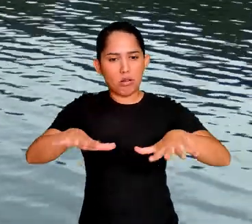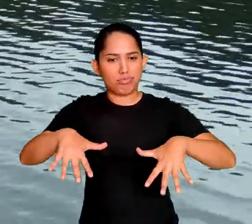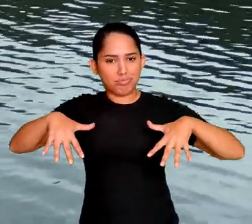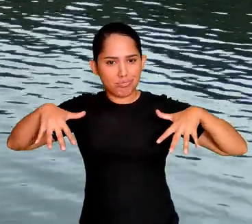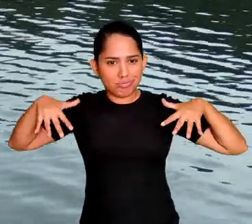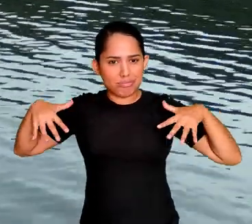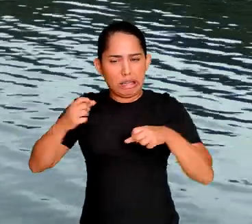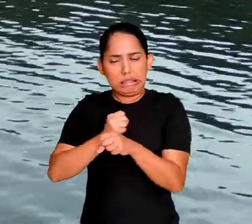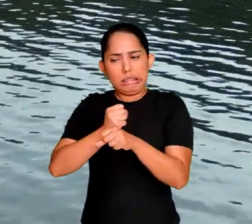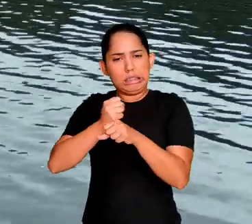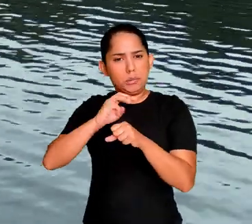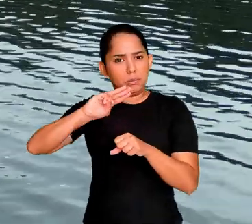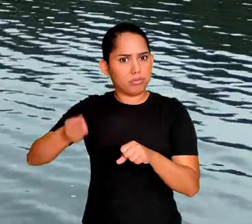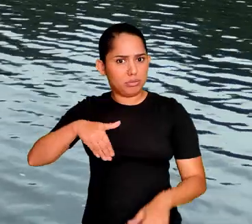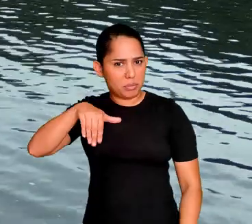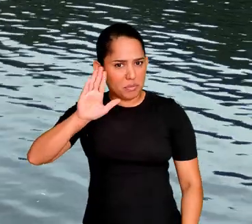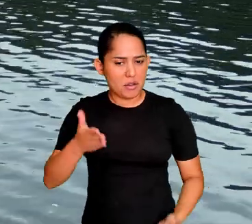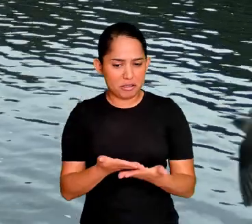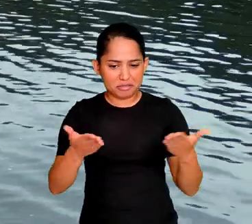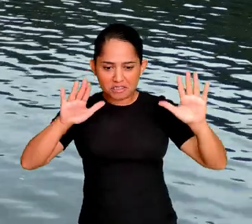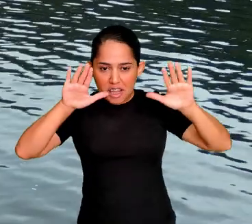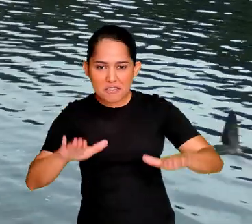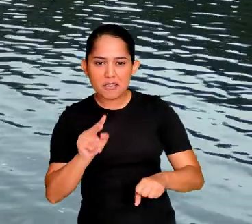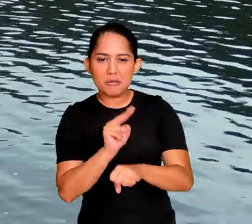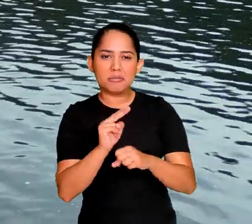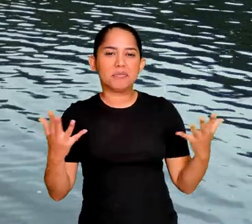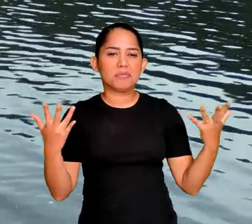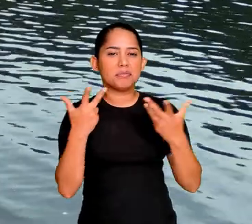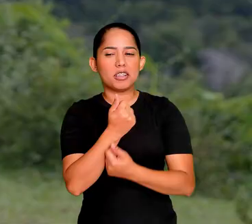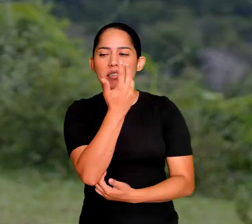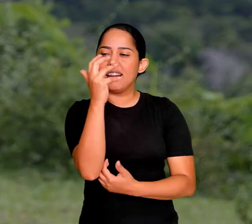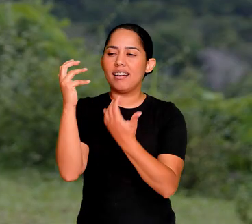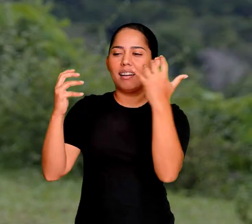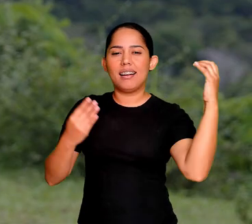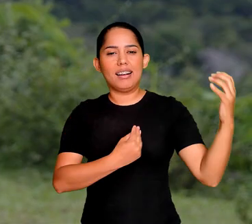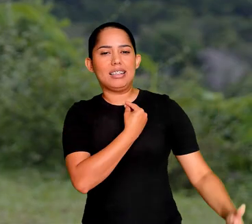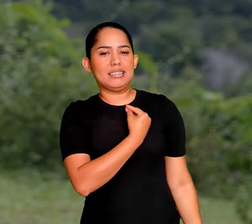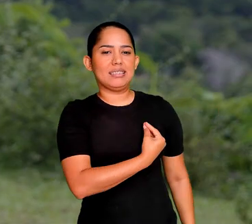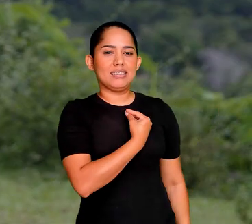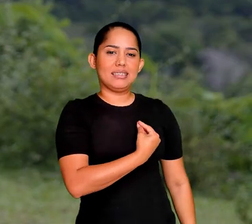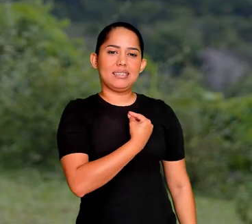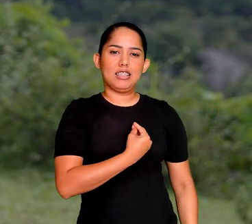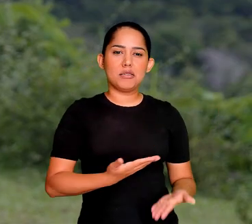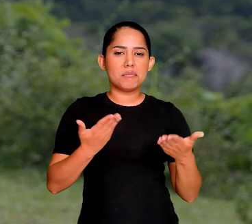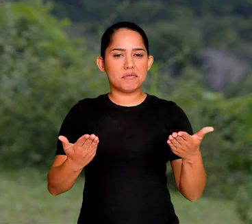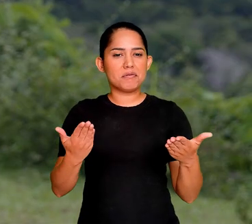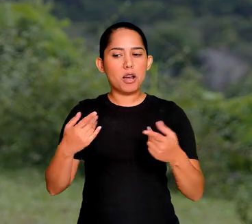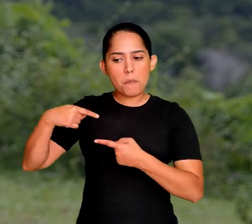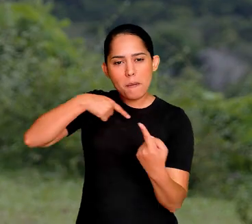muito tempo atrás, milhões de anos, ficou esse encanto aqui maravilhoso, onde as florestas